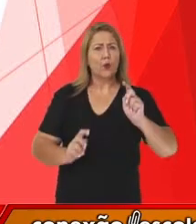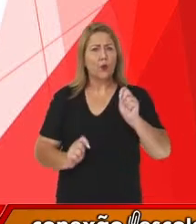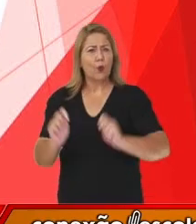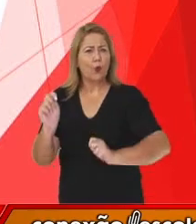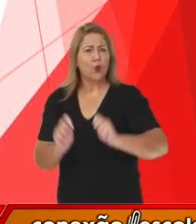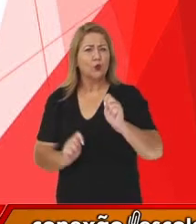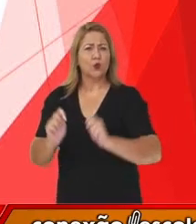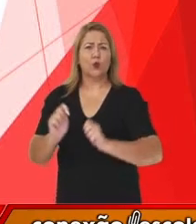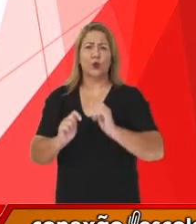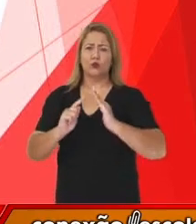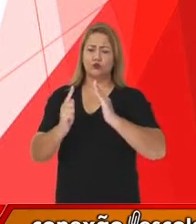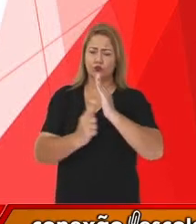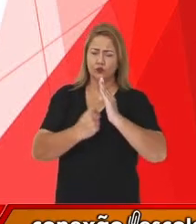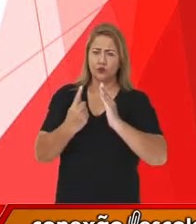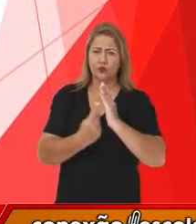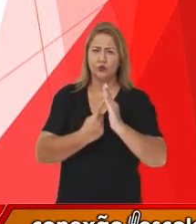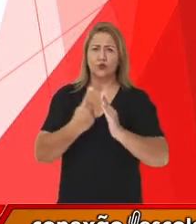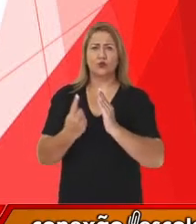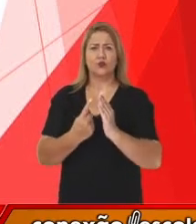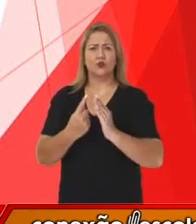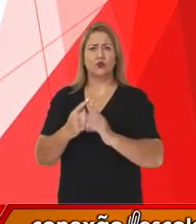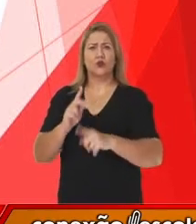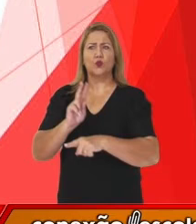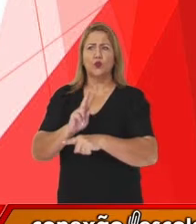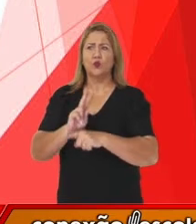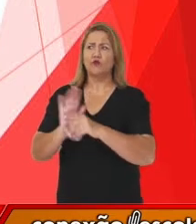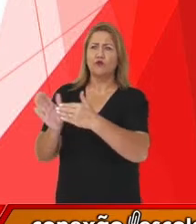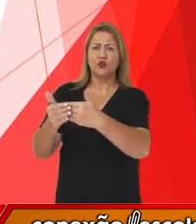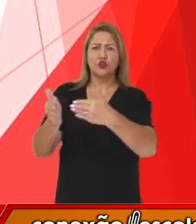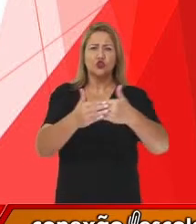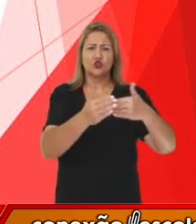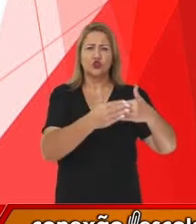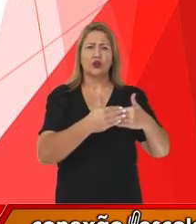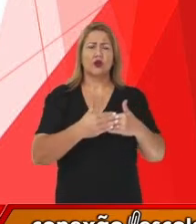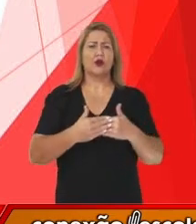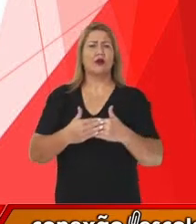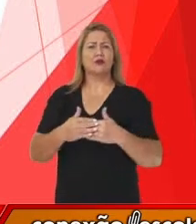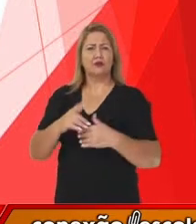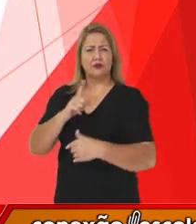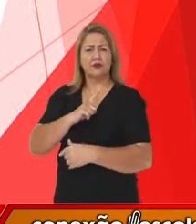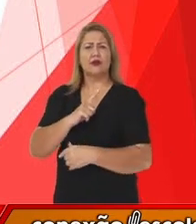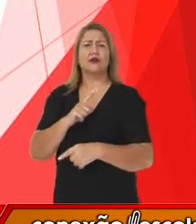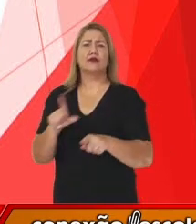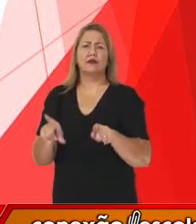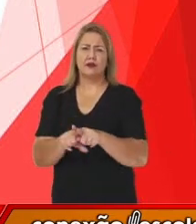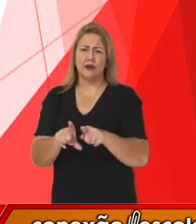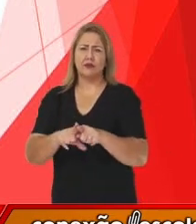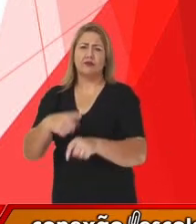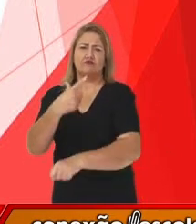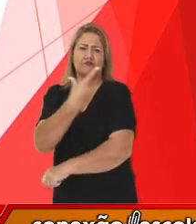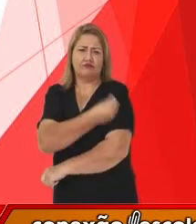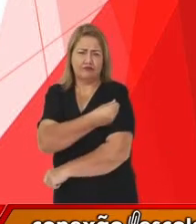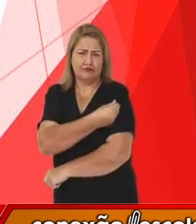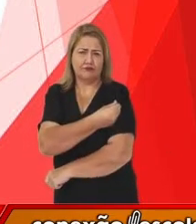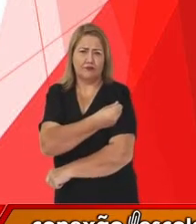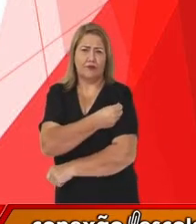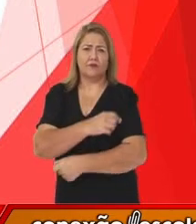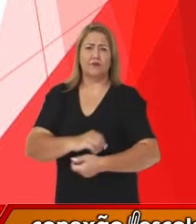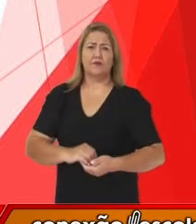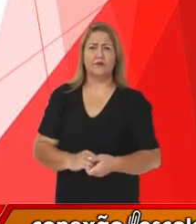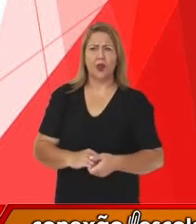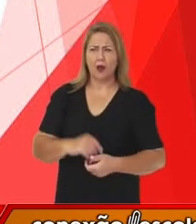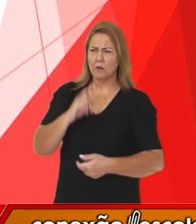como isolamento, quarentena, variolização e imunização.